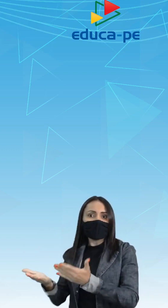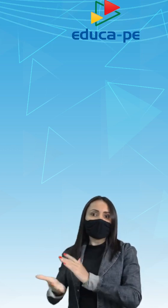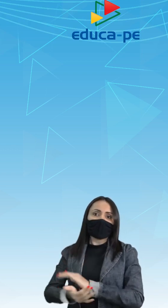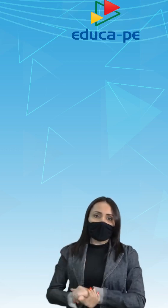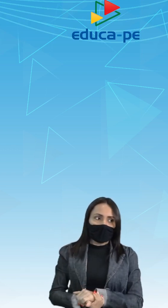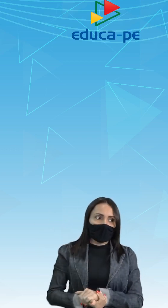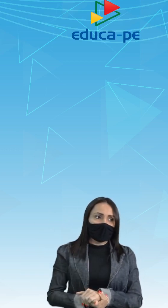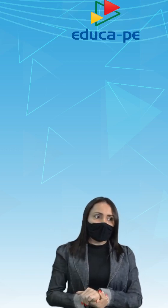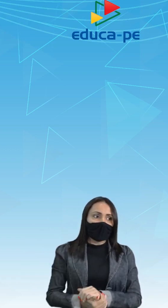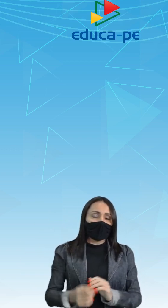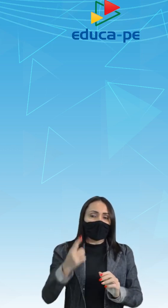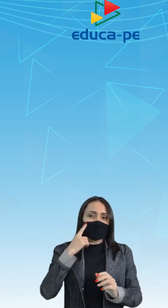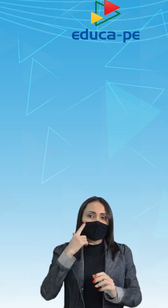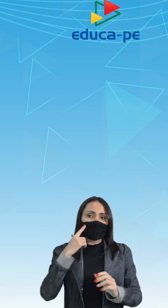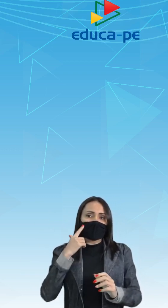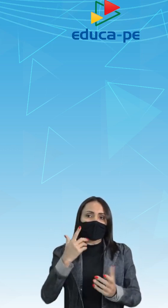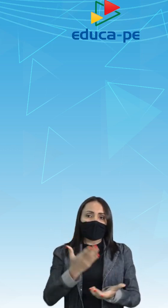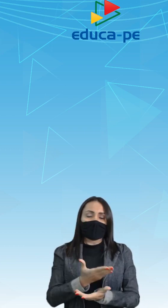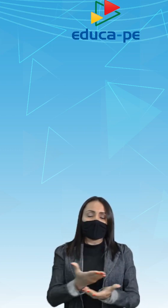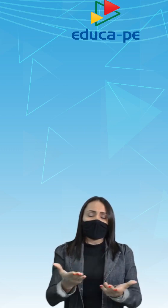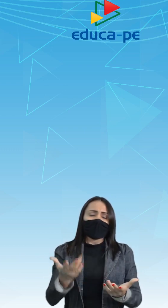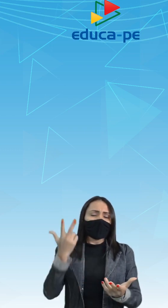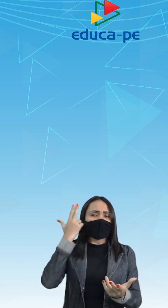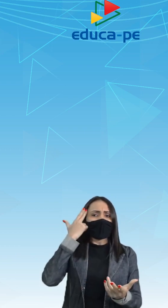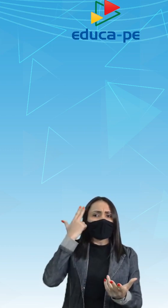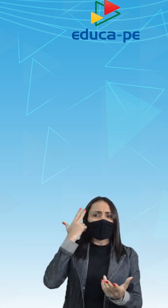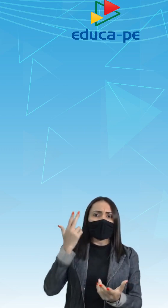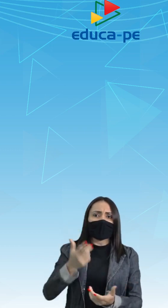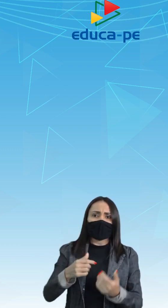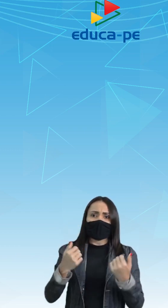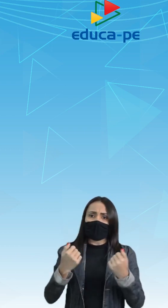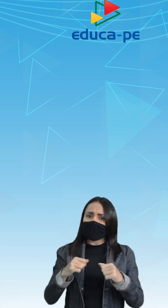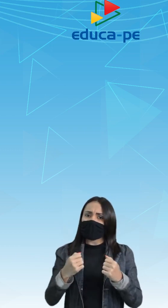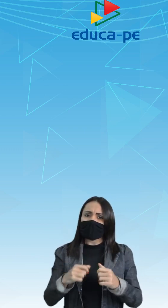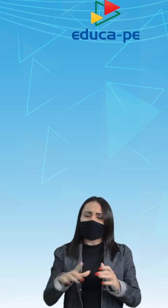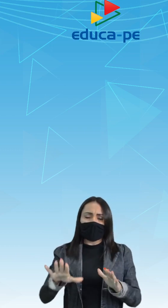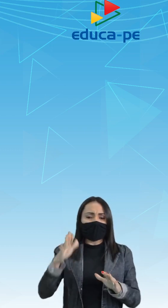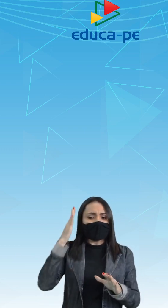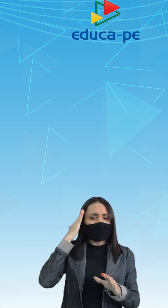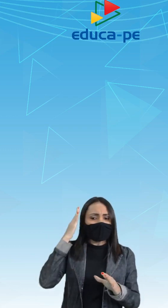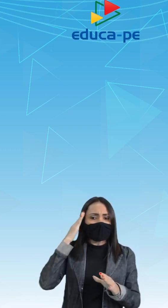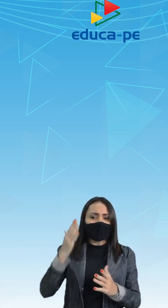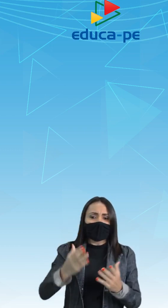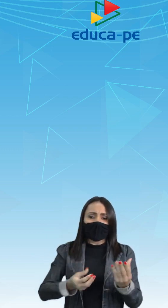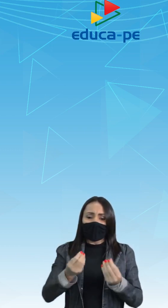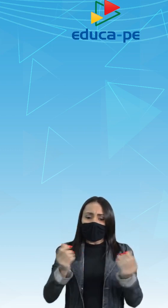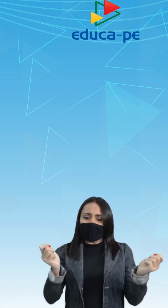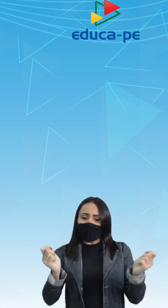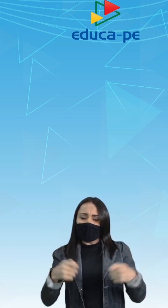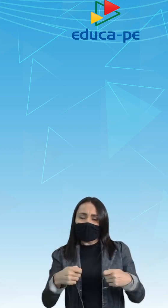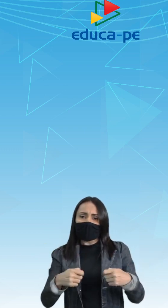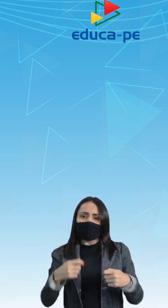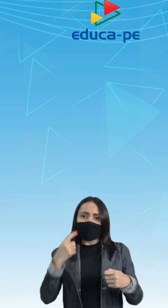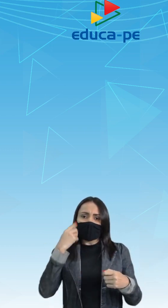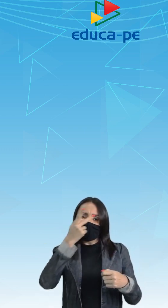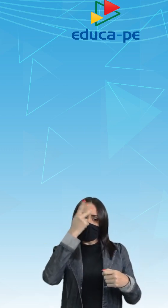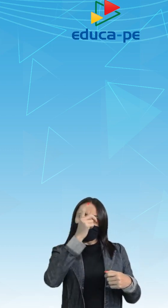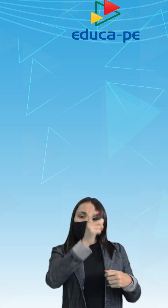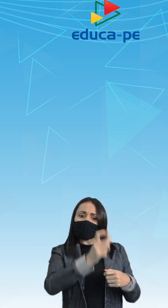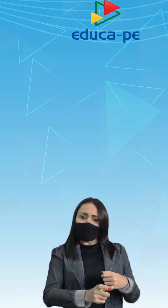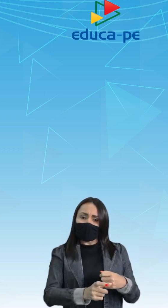trata de resistência, geralmente entende-se por resistência ali uma capacidade de uma